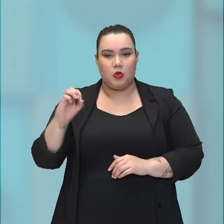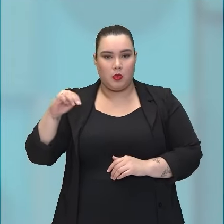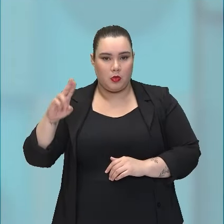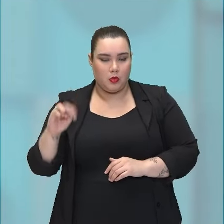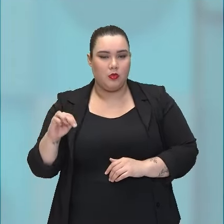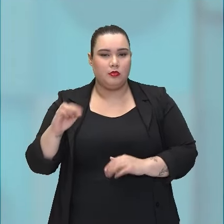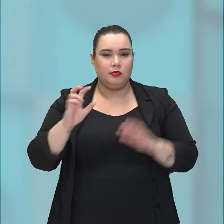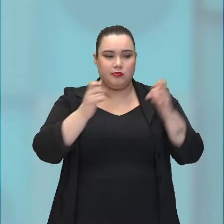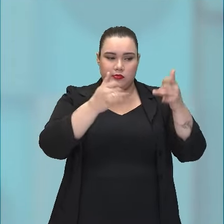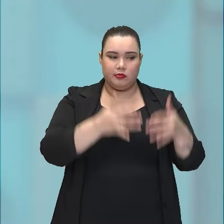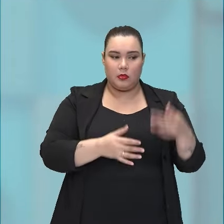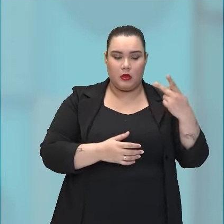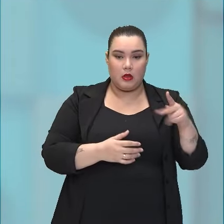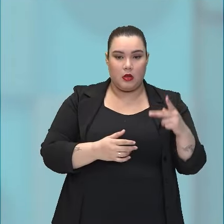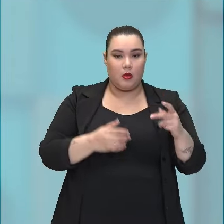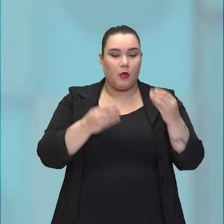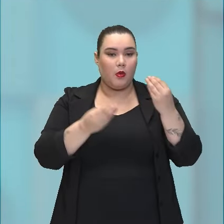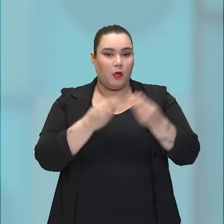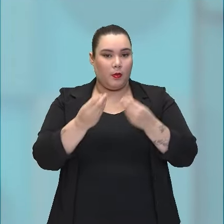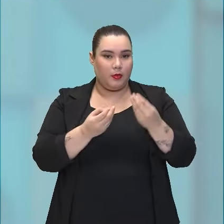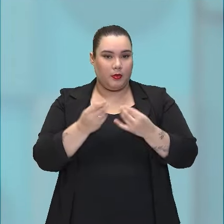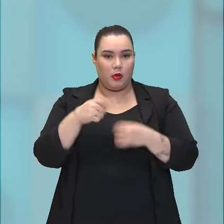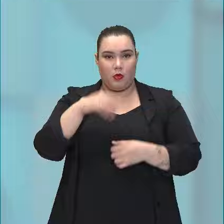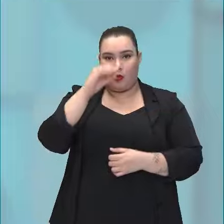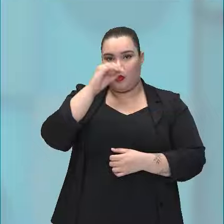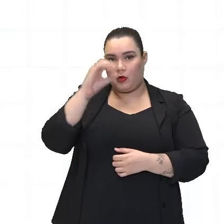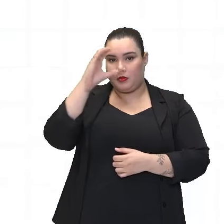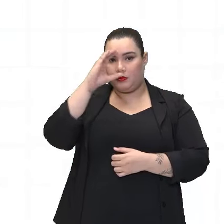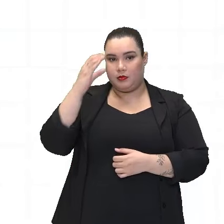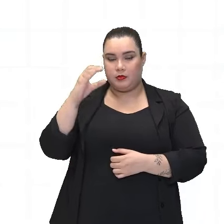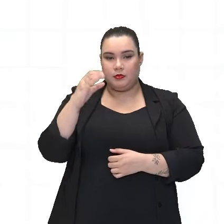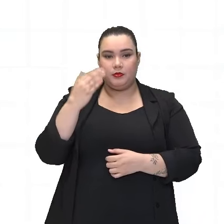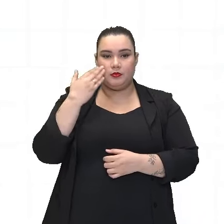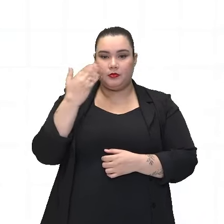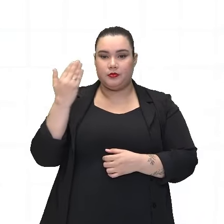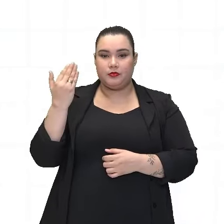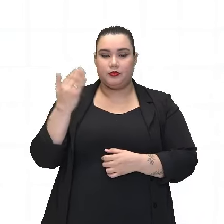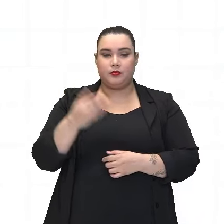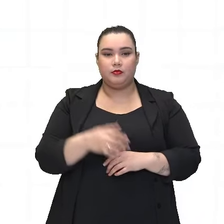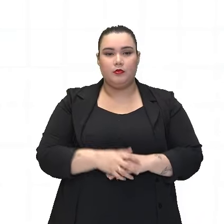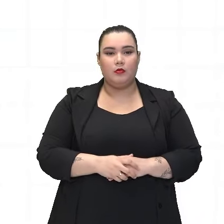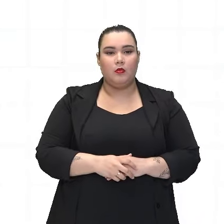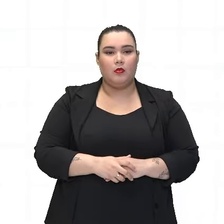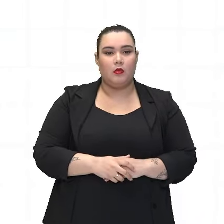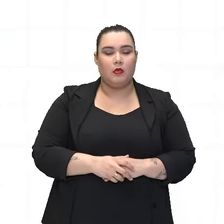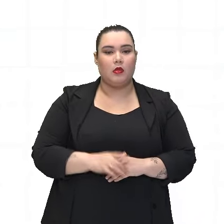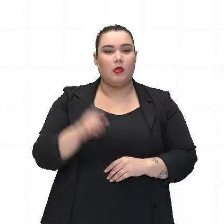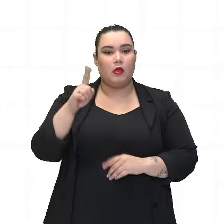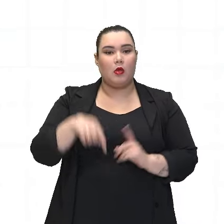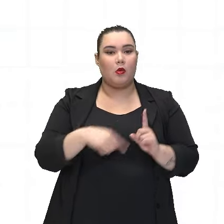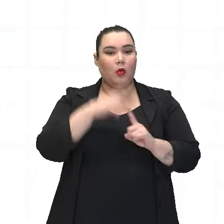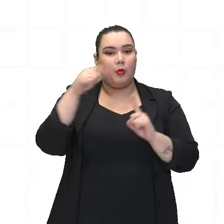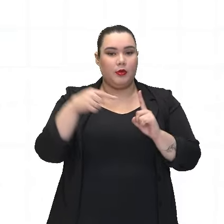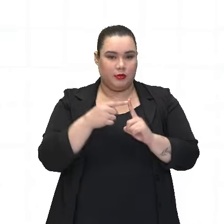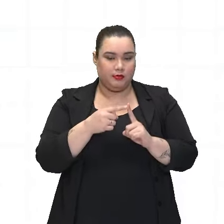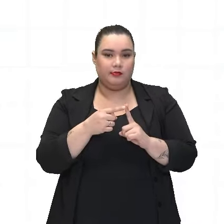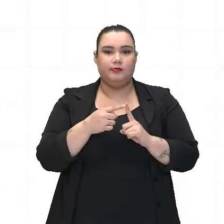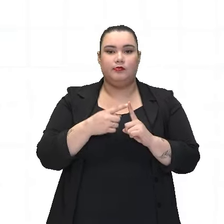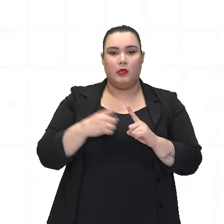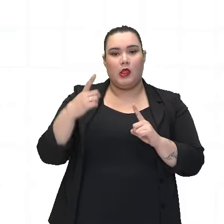olhar essas características dele, o que é o conhecimento científico. Colocando aí para vocês. Pretende-se objetivo,